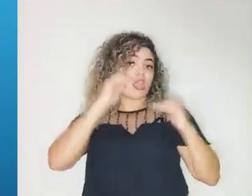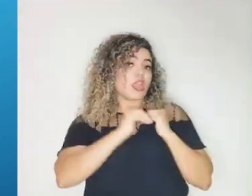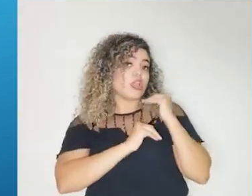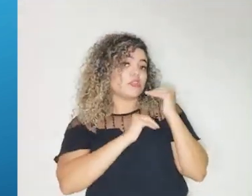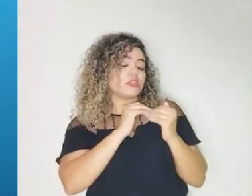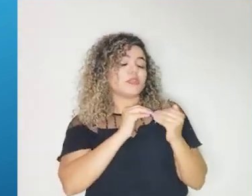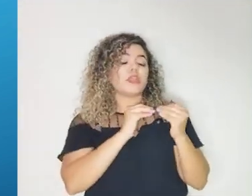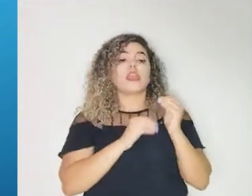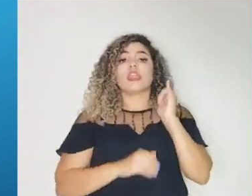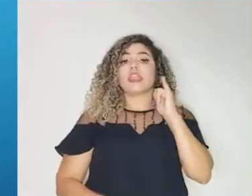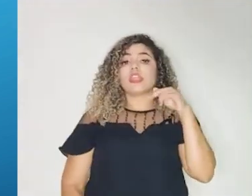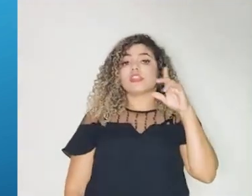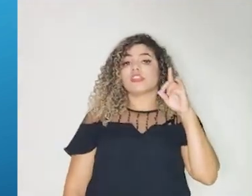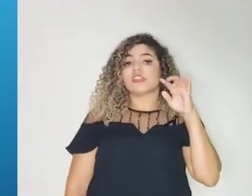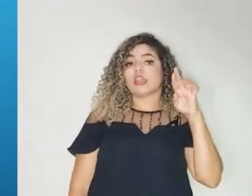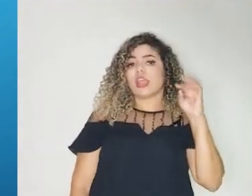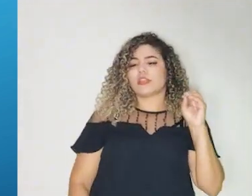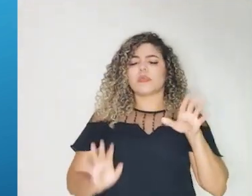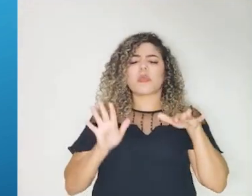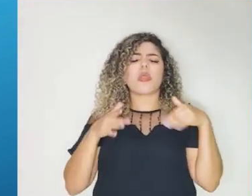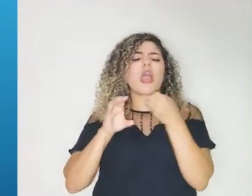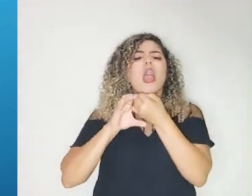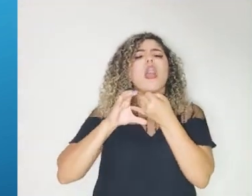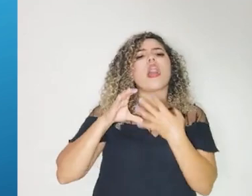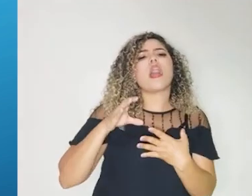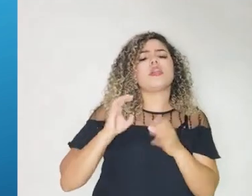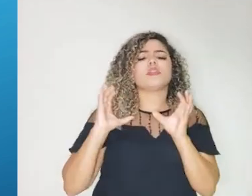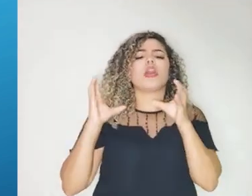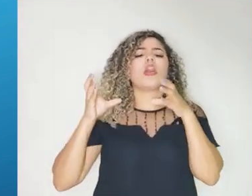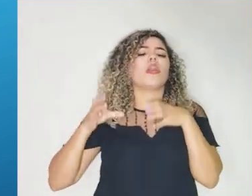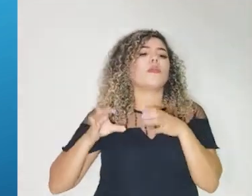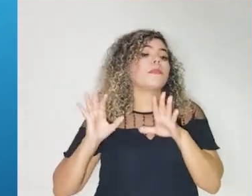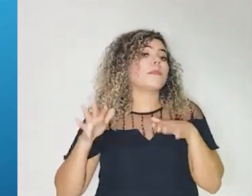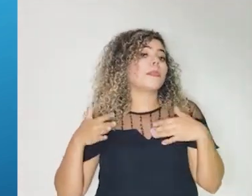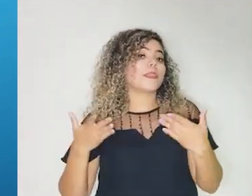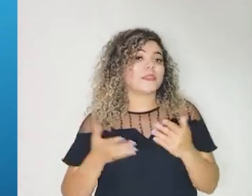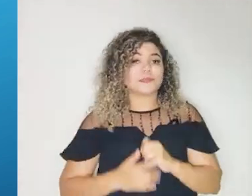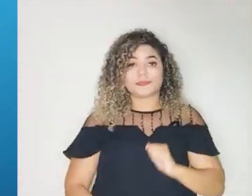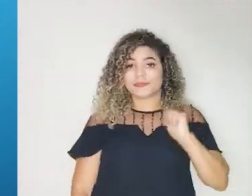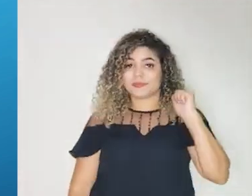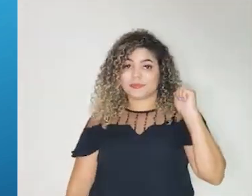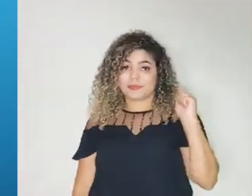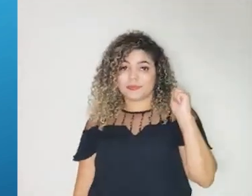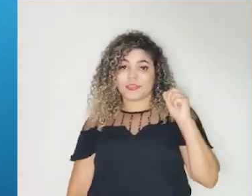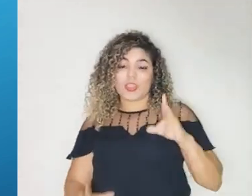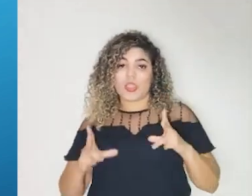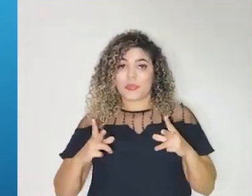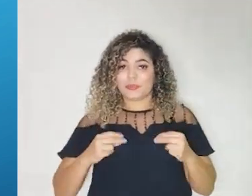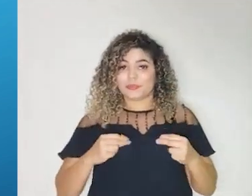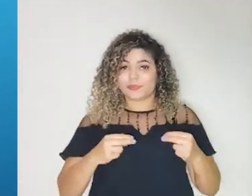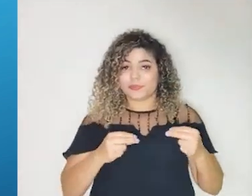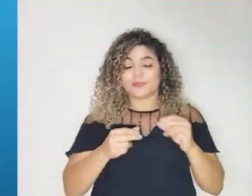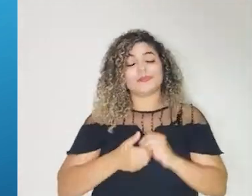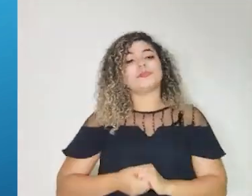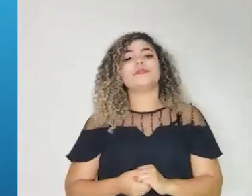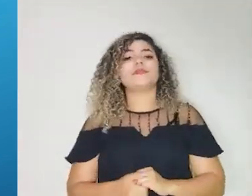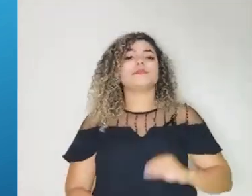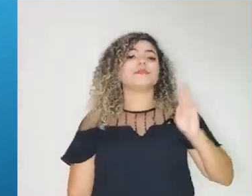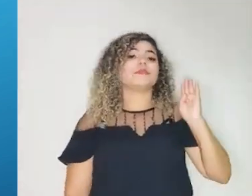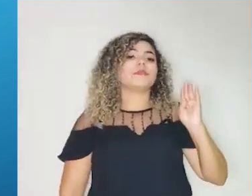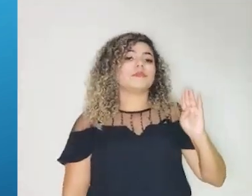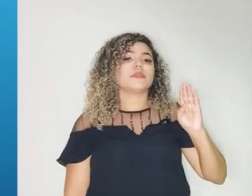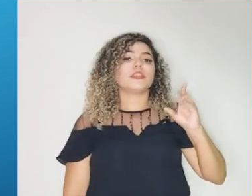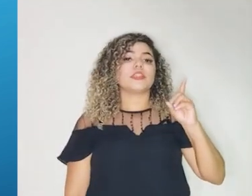desenvolvimento indireto. Essas características pertencem a qual artrópode? Letra A, crustáceos. Letra